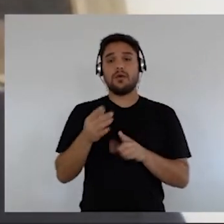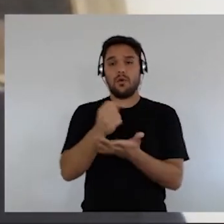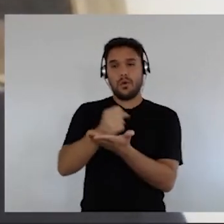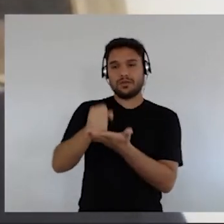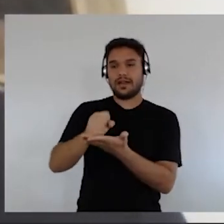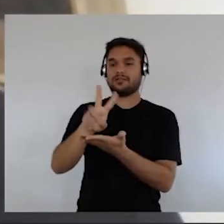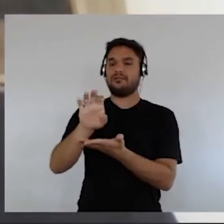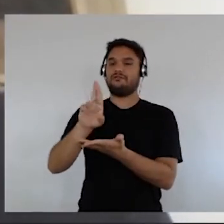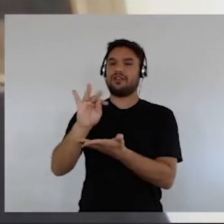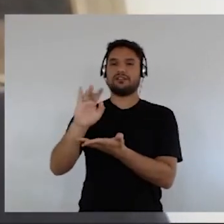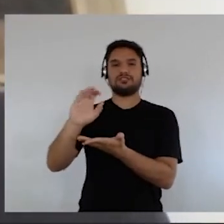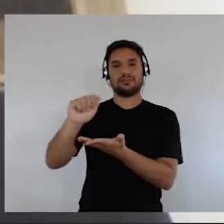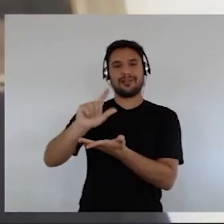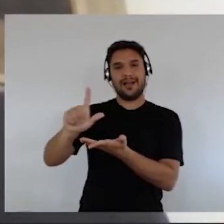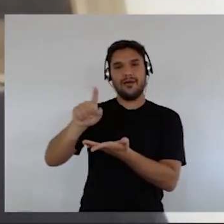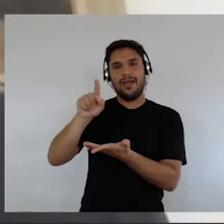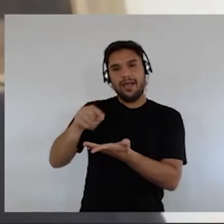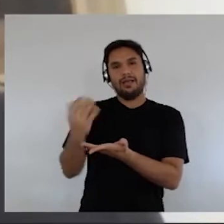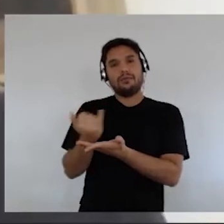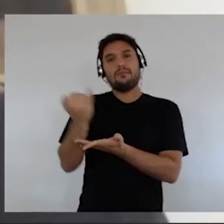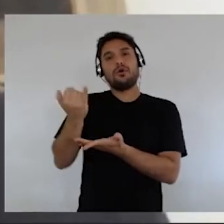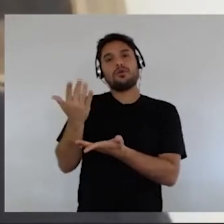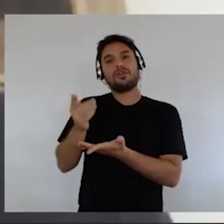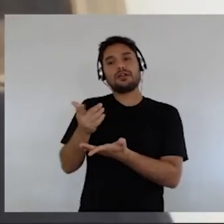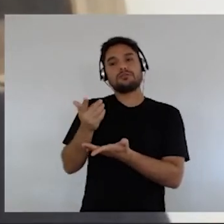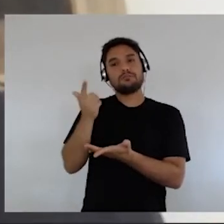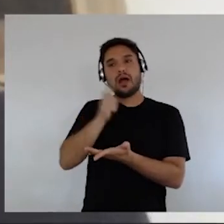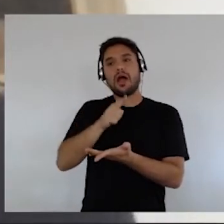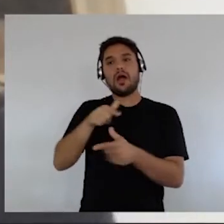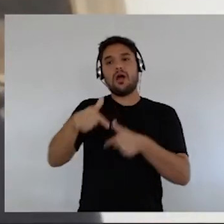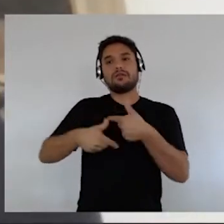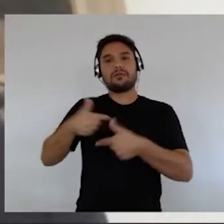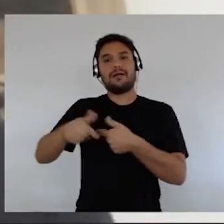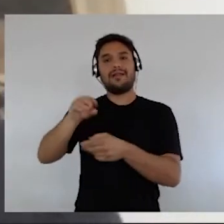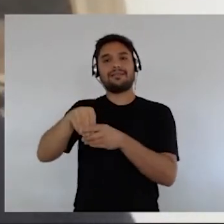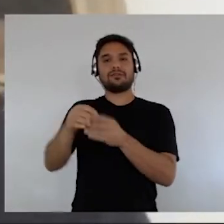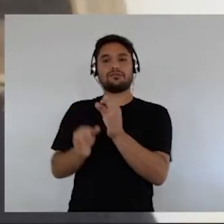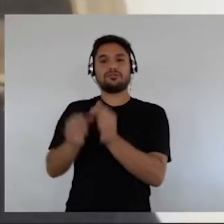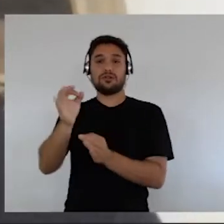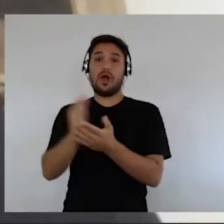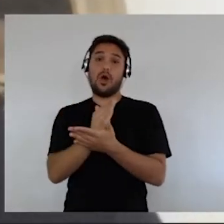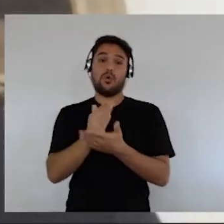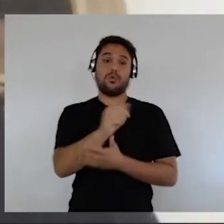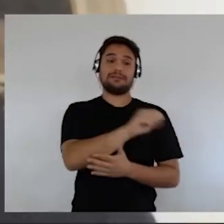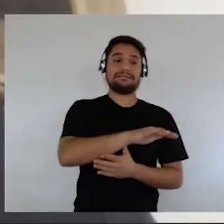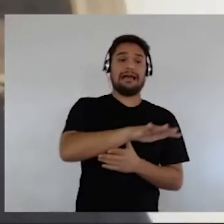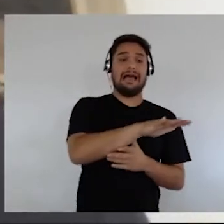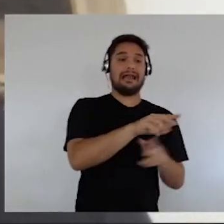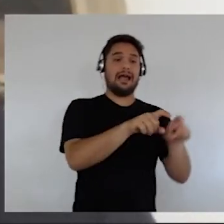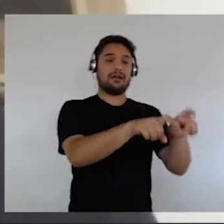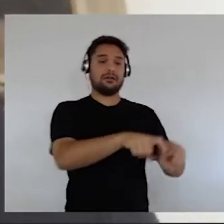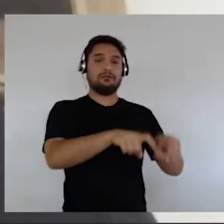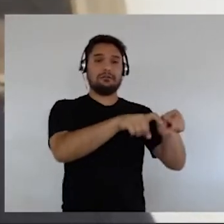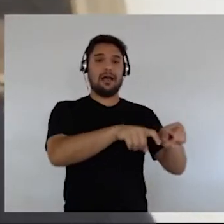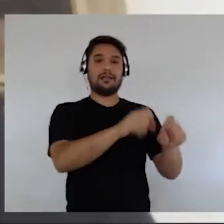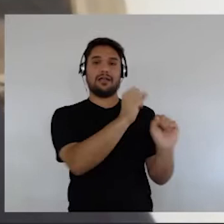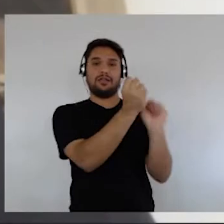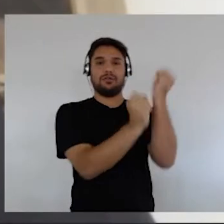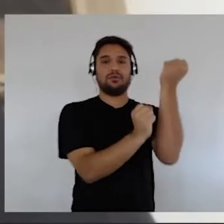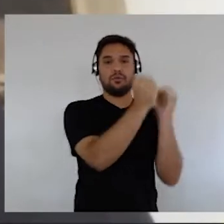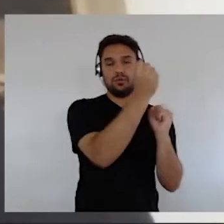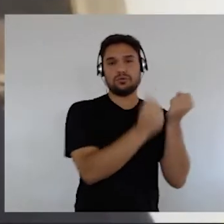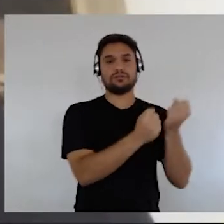uma importante forma de se operacionalizar juridicamente certas atividades agrárias, nas quais as agroindústrias,